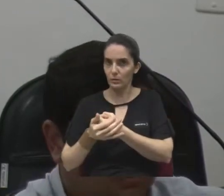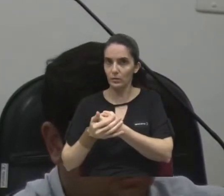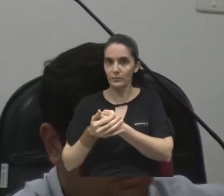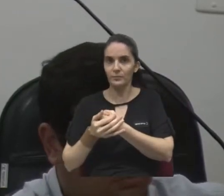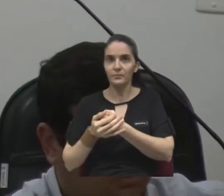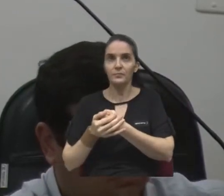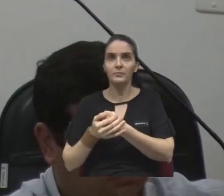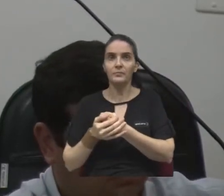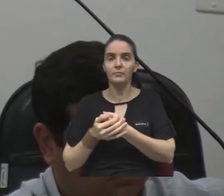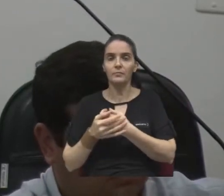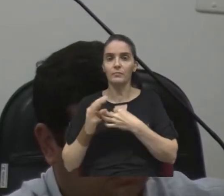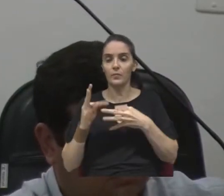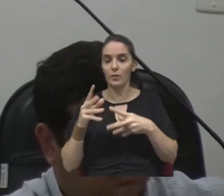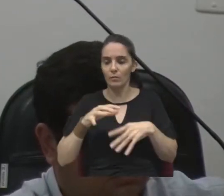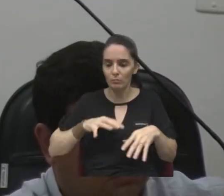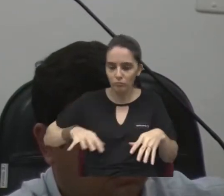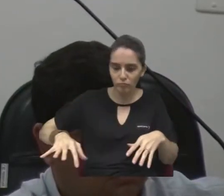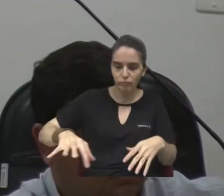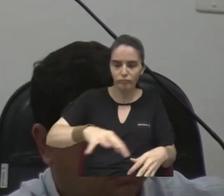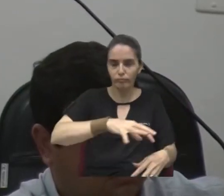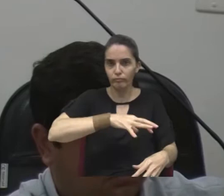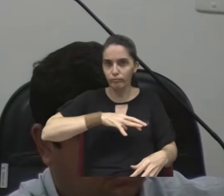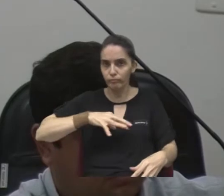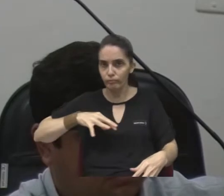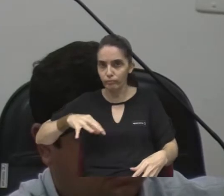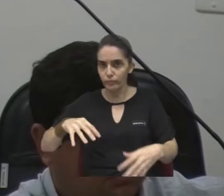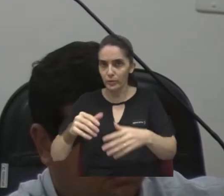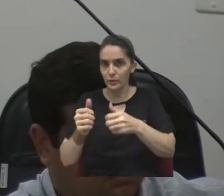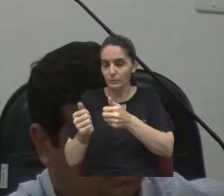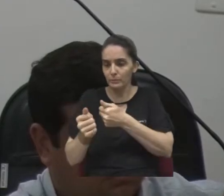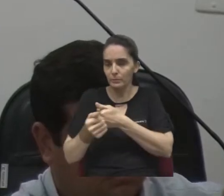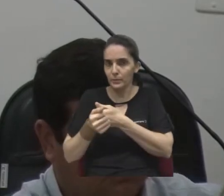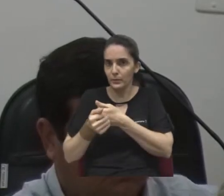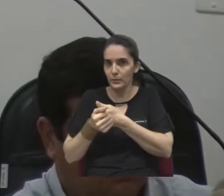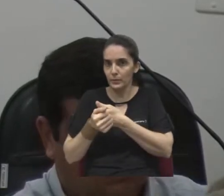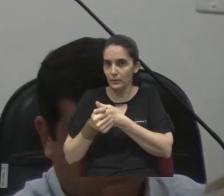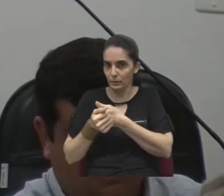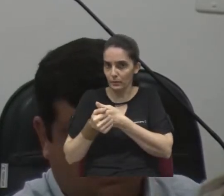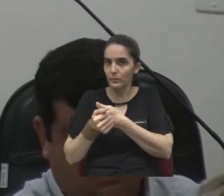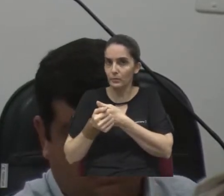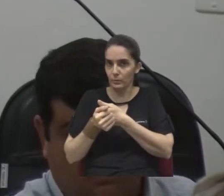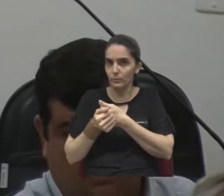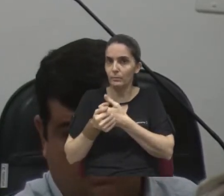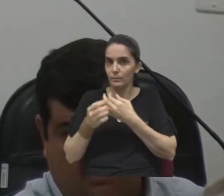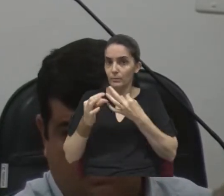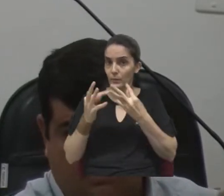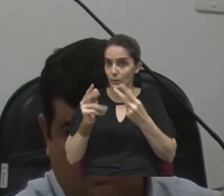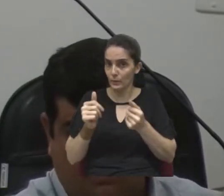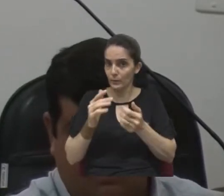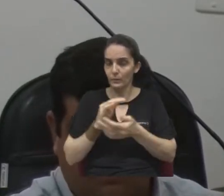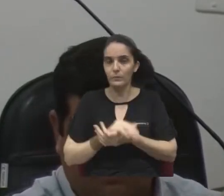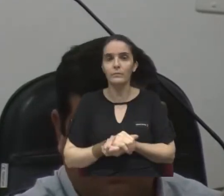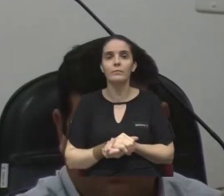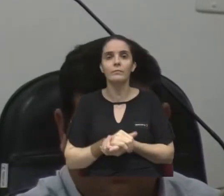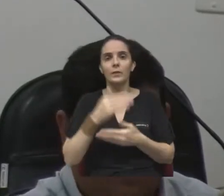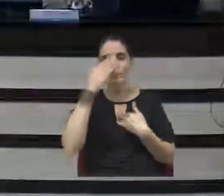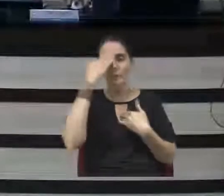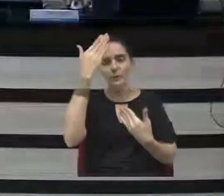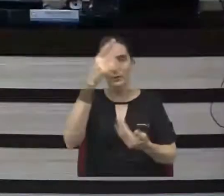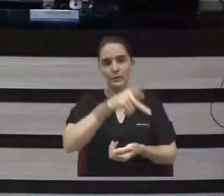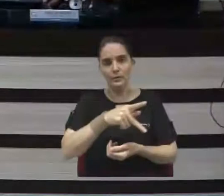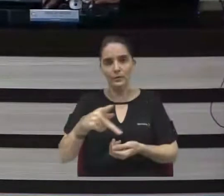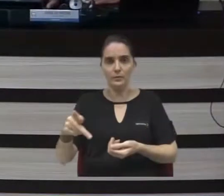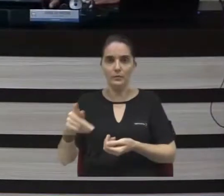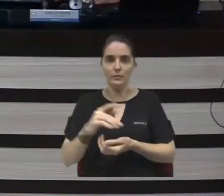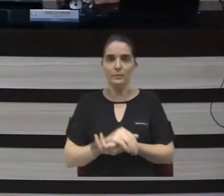regiões que compõem também as nascentes, não somente do ribeirão, mas as nascentes ao entorno do ribeirão. Obrigado, senhor presidente. Mais